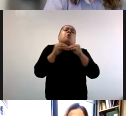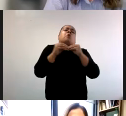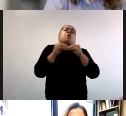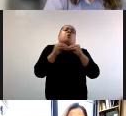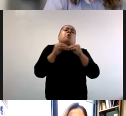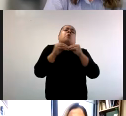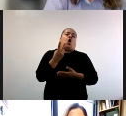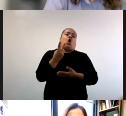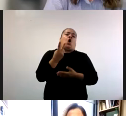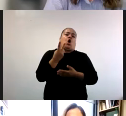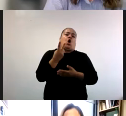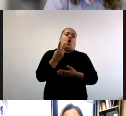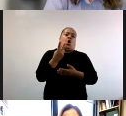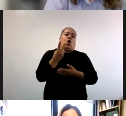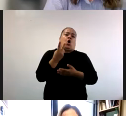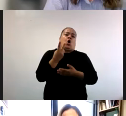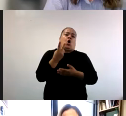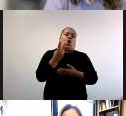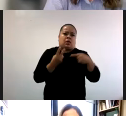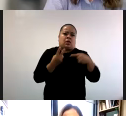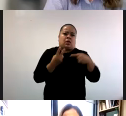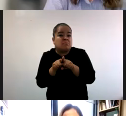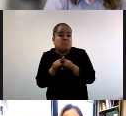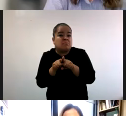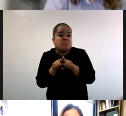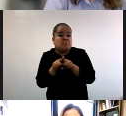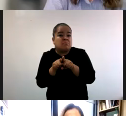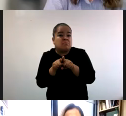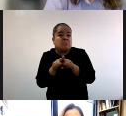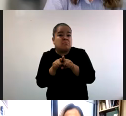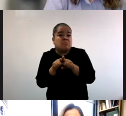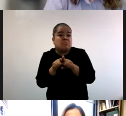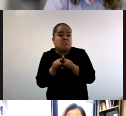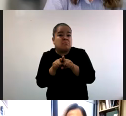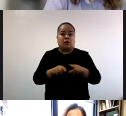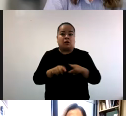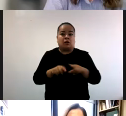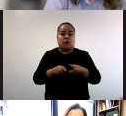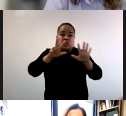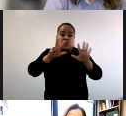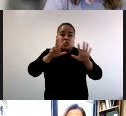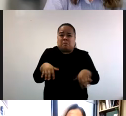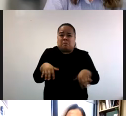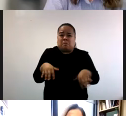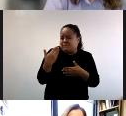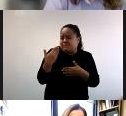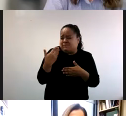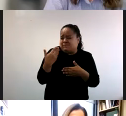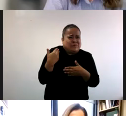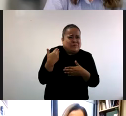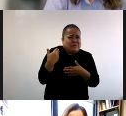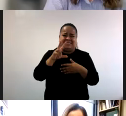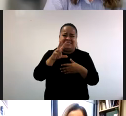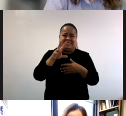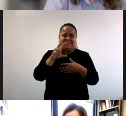que esse fechamento com 38 casos, em 30 de junho, sabemos que para o seguinte fechamento,